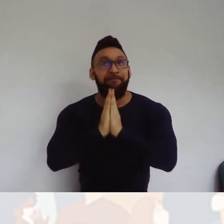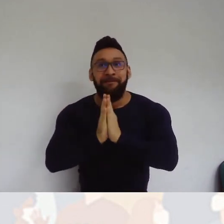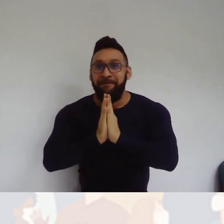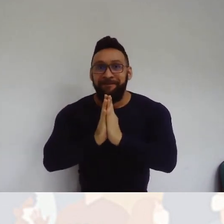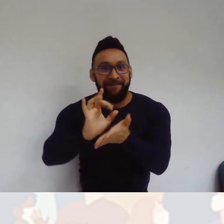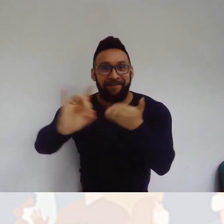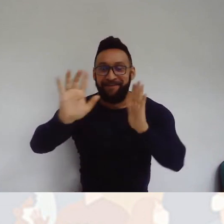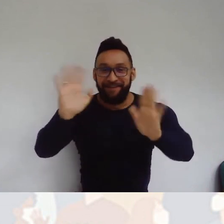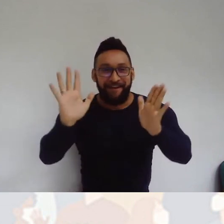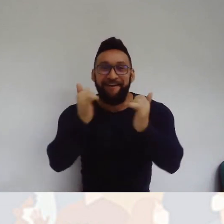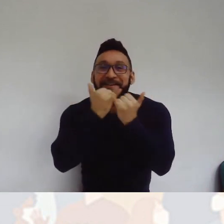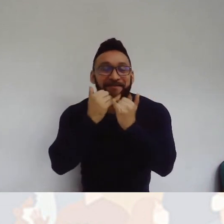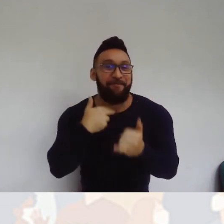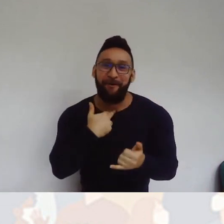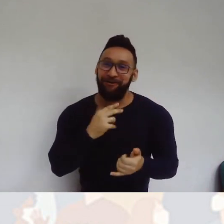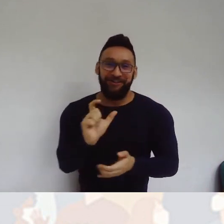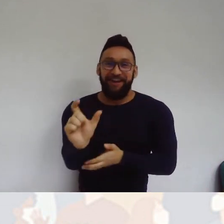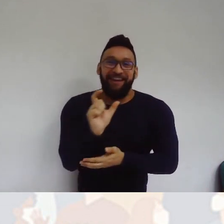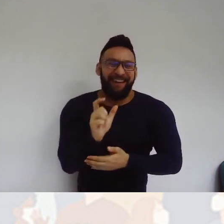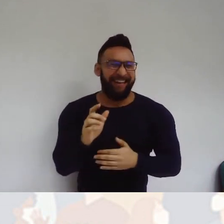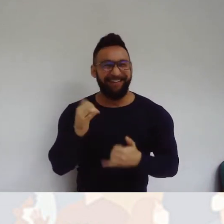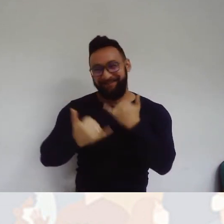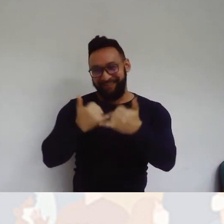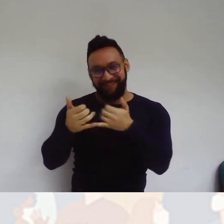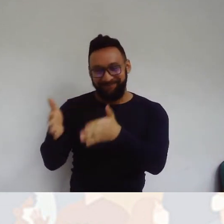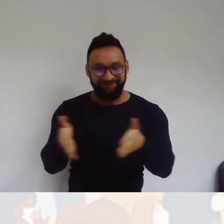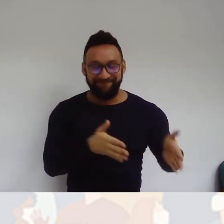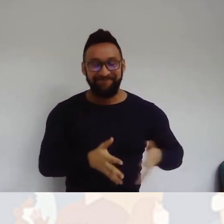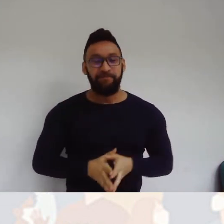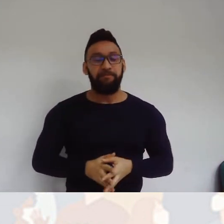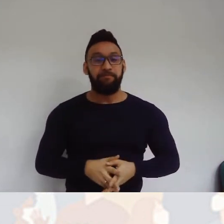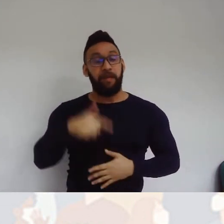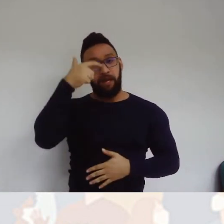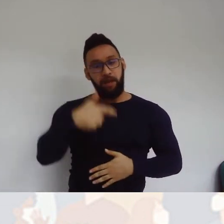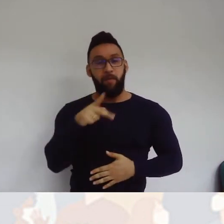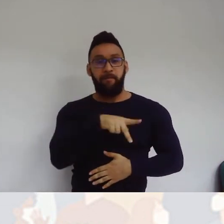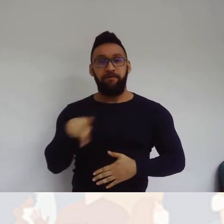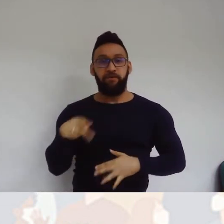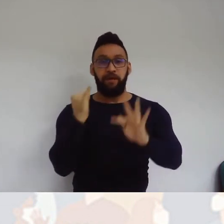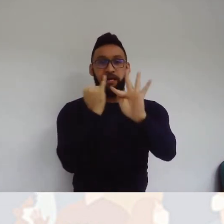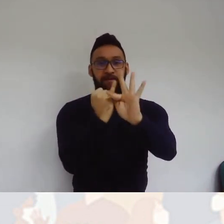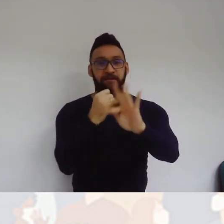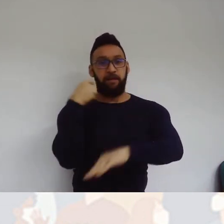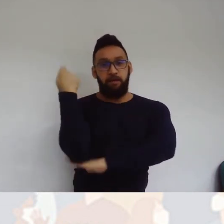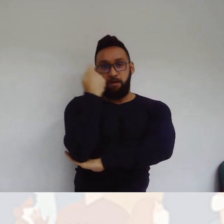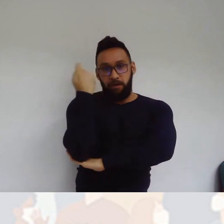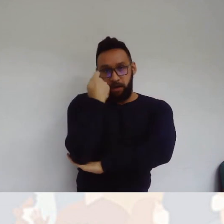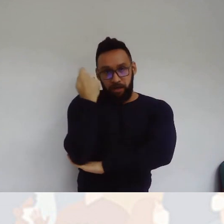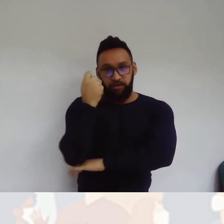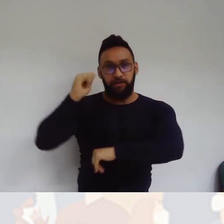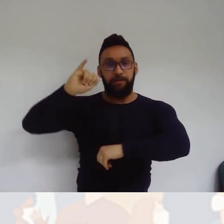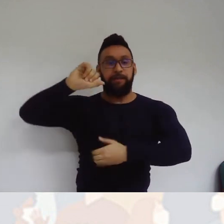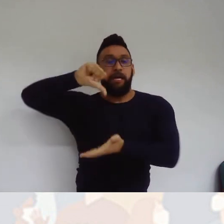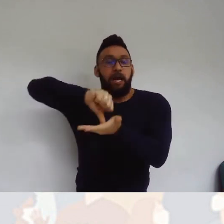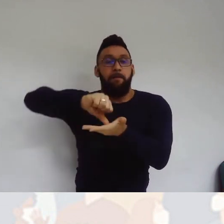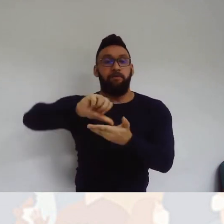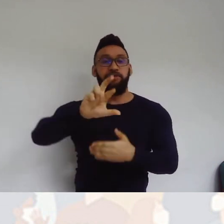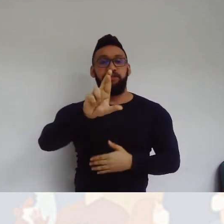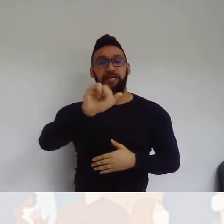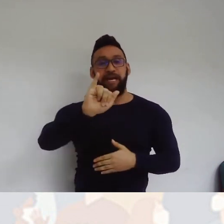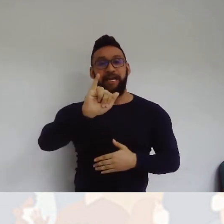de fato. Meu nome é Sabrina, eu sou professora no Instituto Federal do Rio Grande do Sul, campus Rio Grande. E